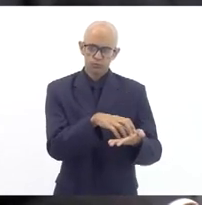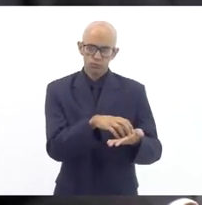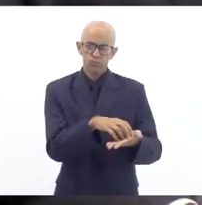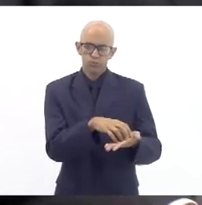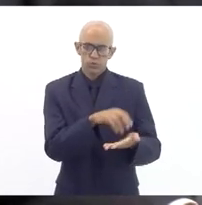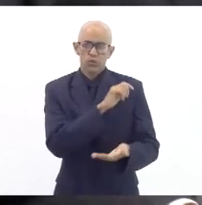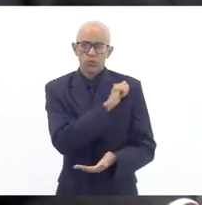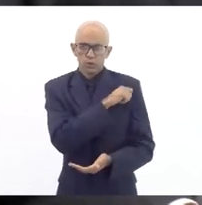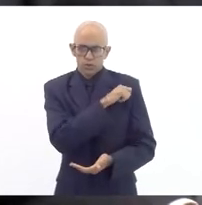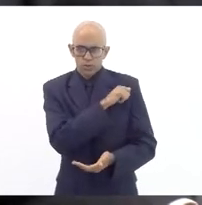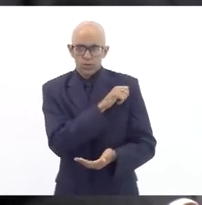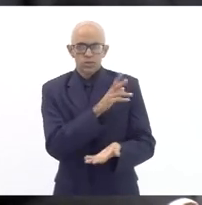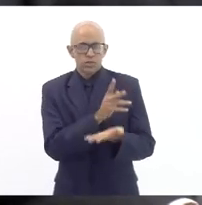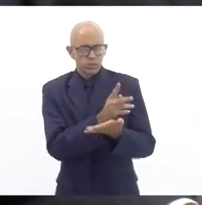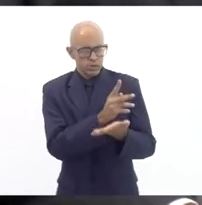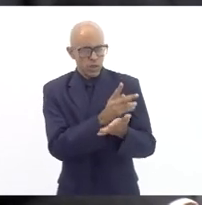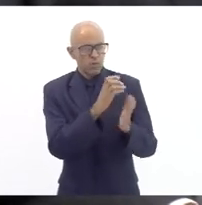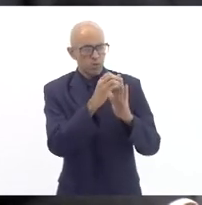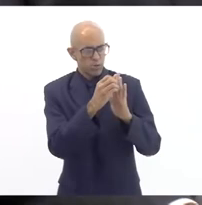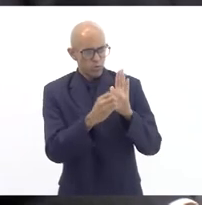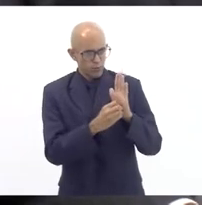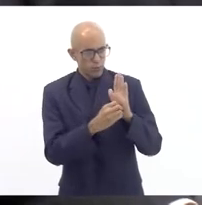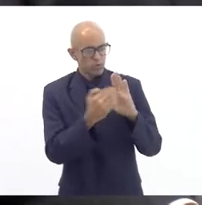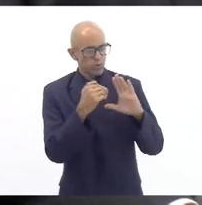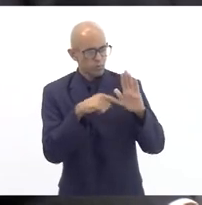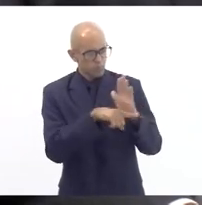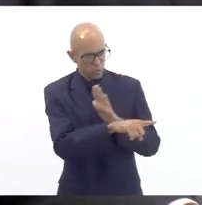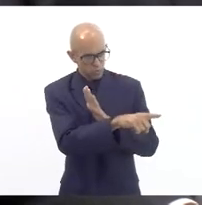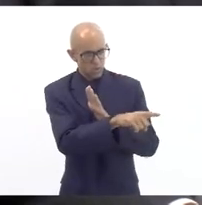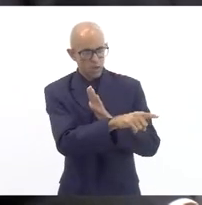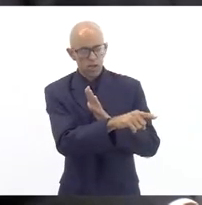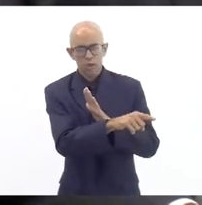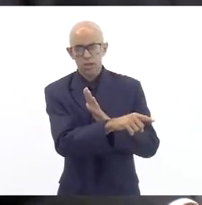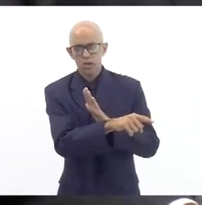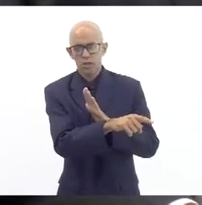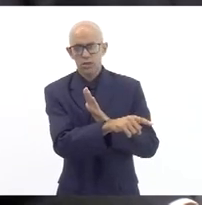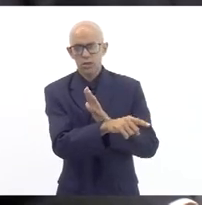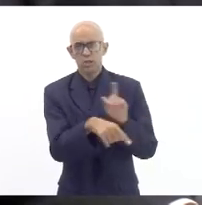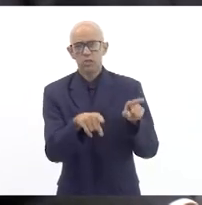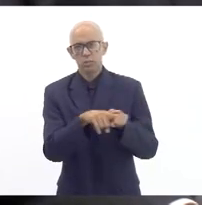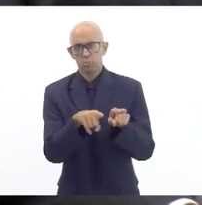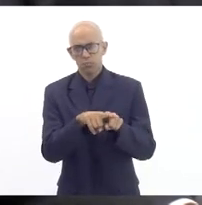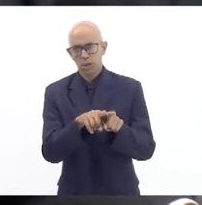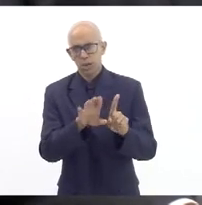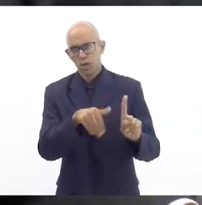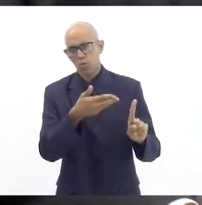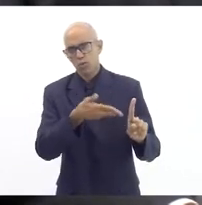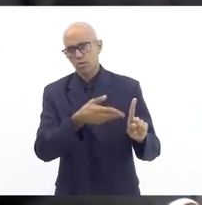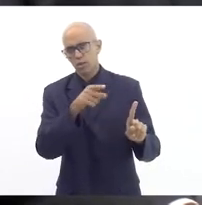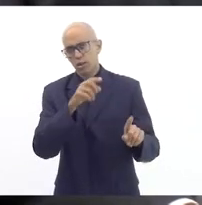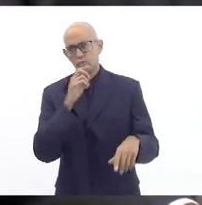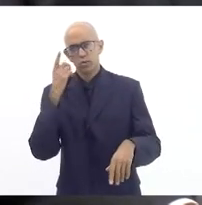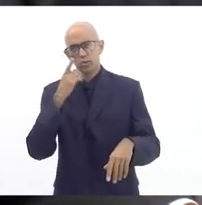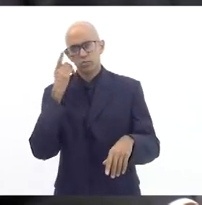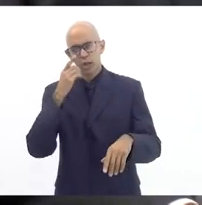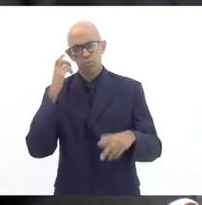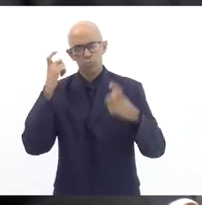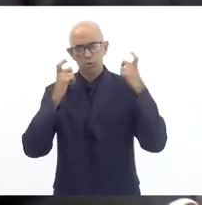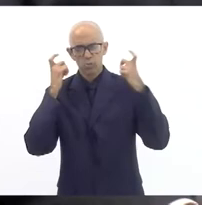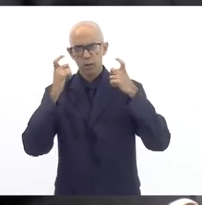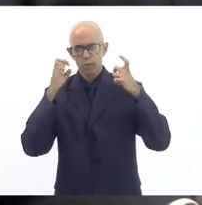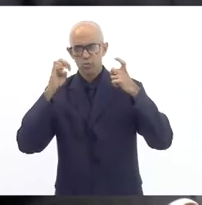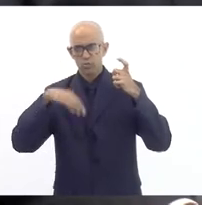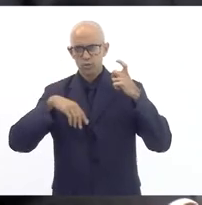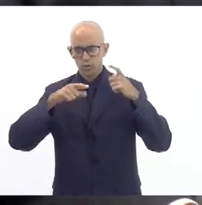frequentemente ofícios do gabinete do deputado solicitando informações e reconhecer que é um deputado preocupado, sim, com a questão.